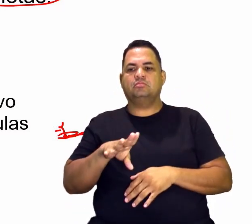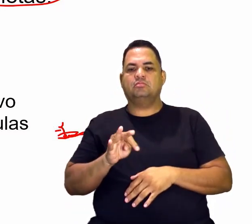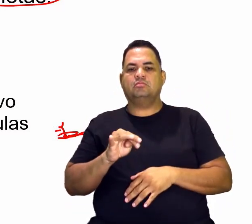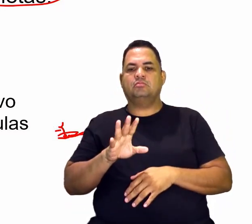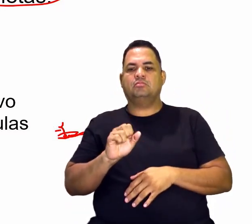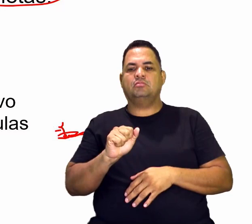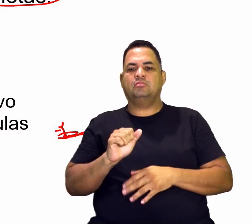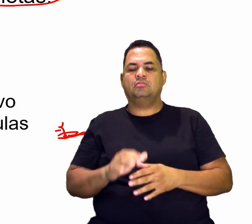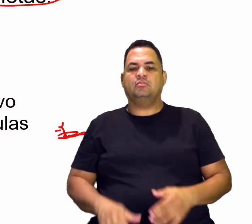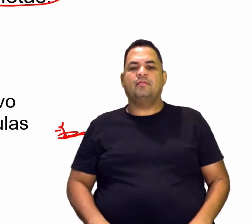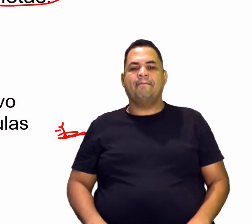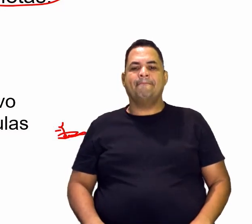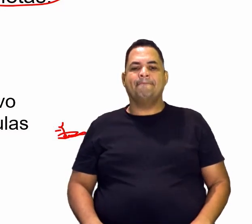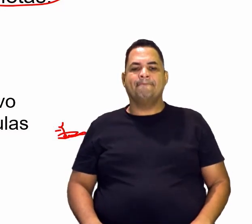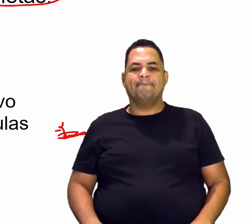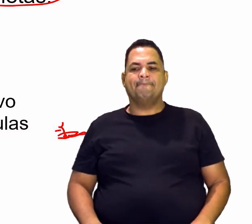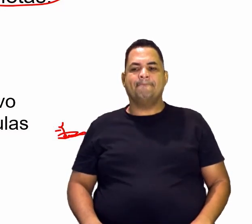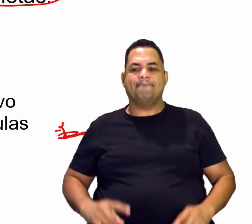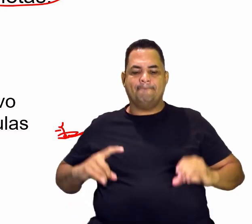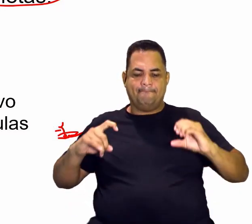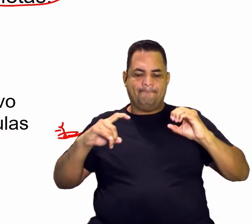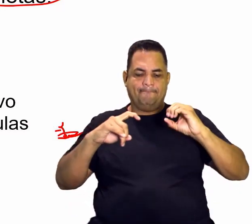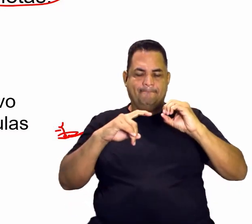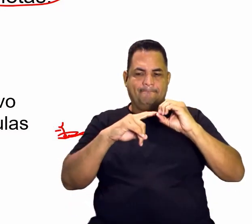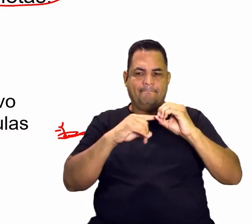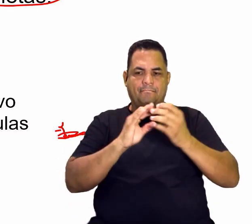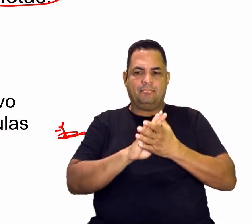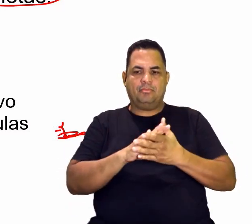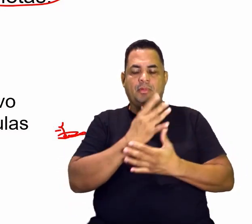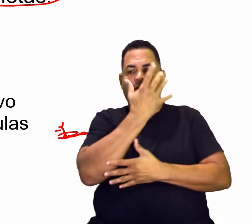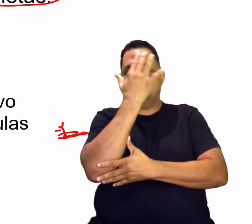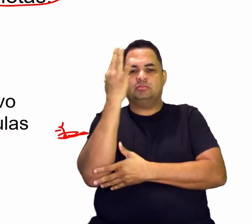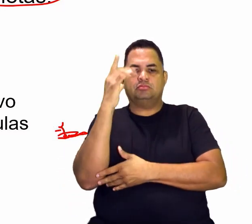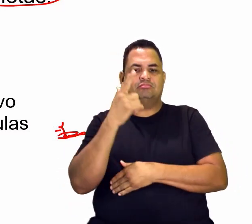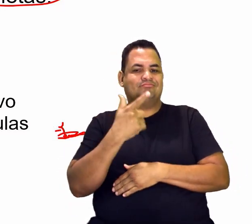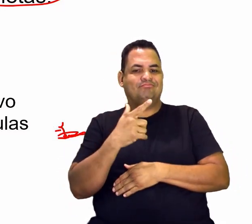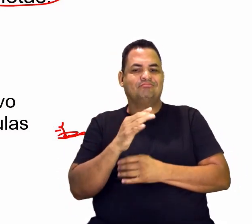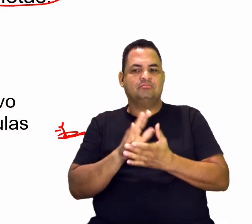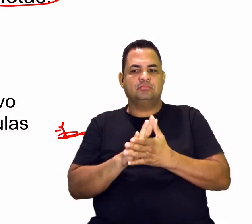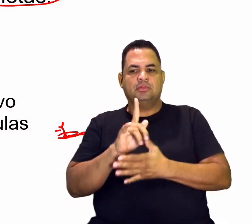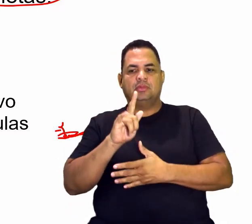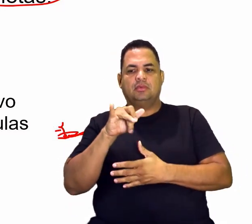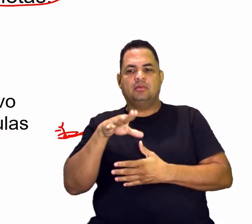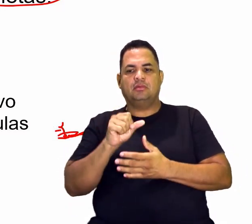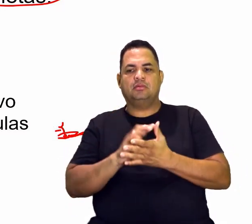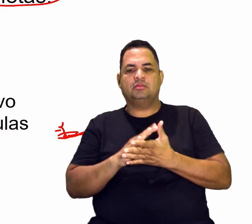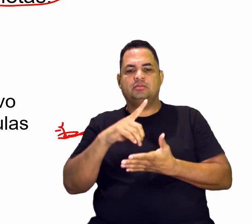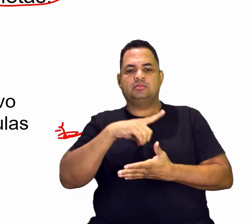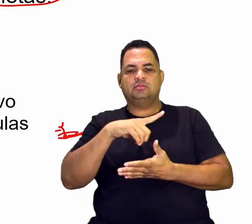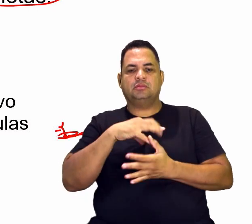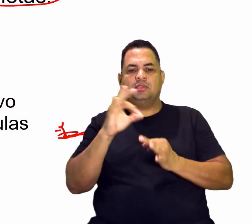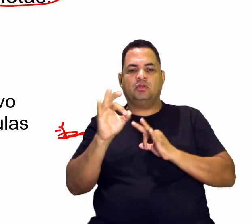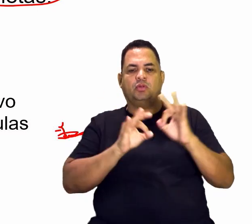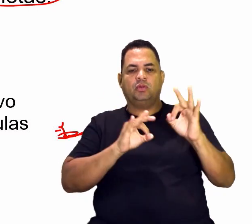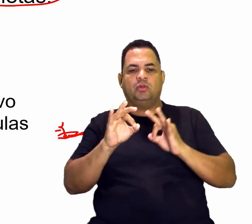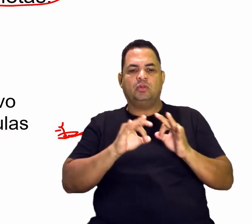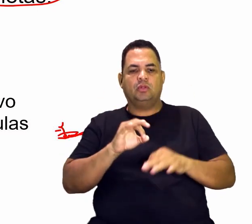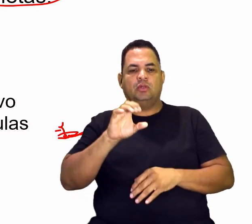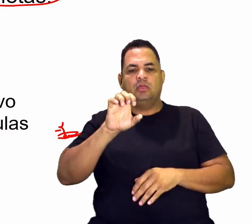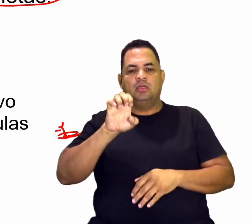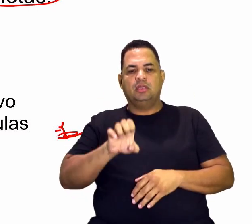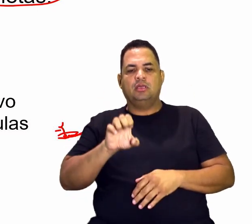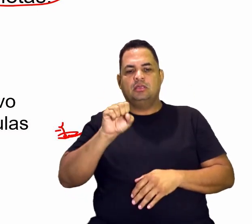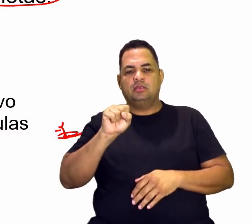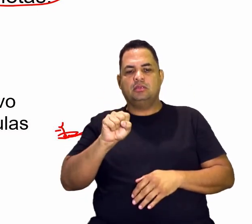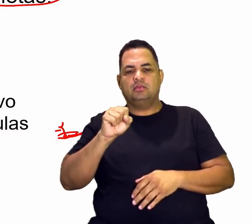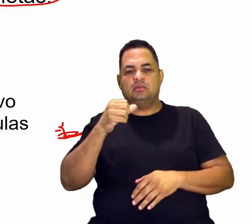tá? Espermatozoide e óvulos. No caso dos vegetais, você não tem esses gametas, você vai ter a formação de